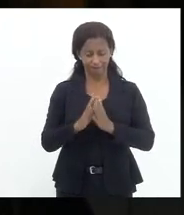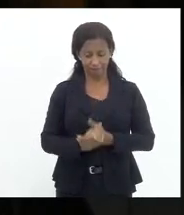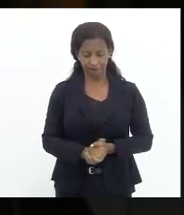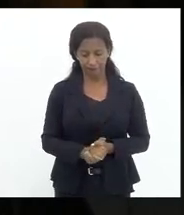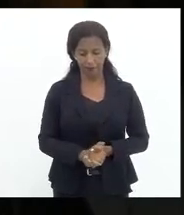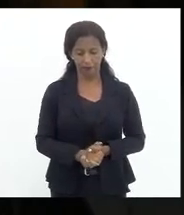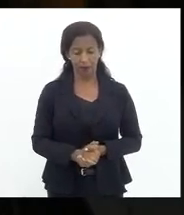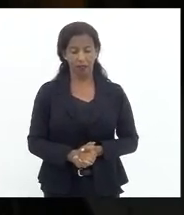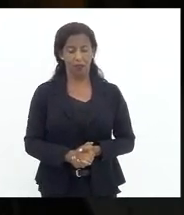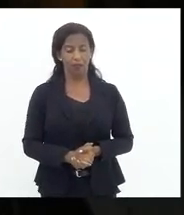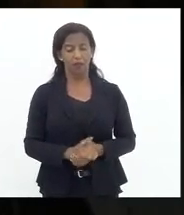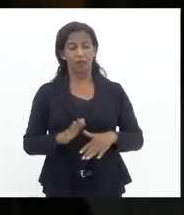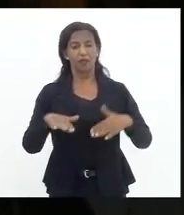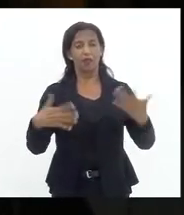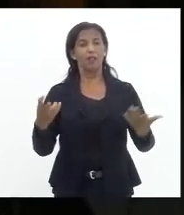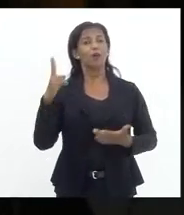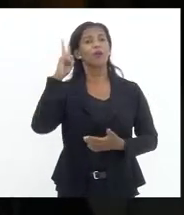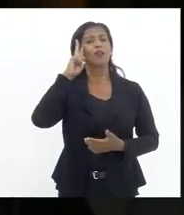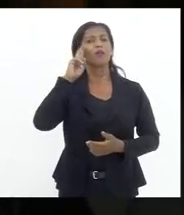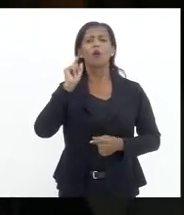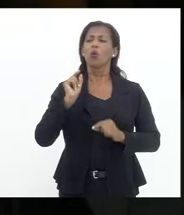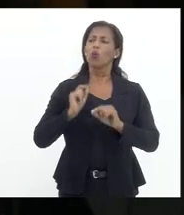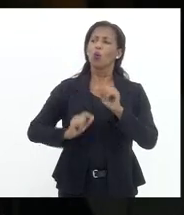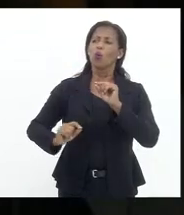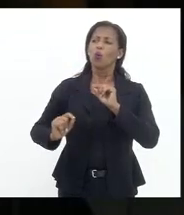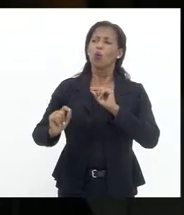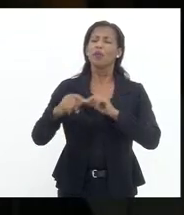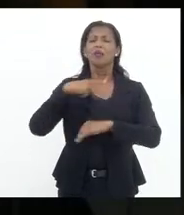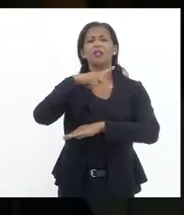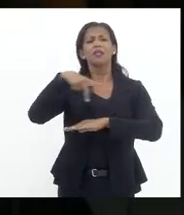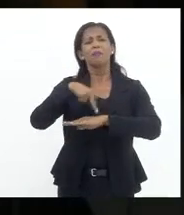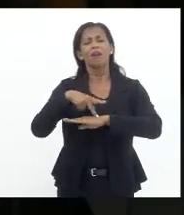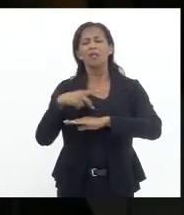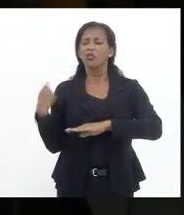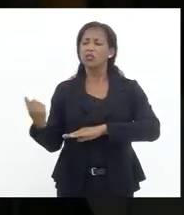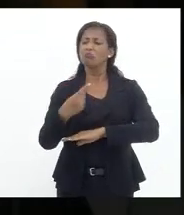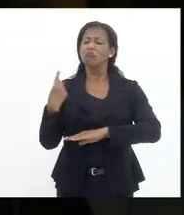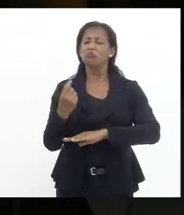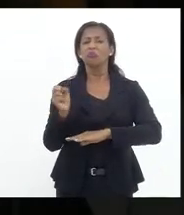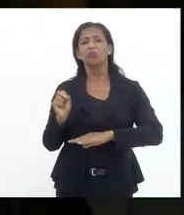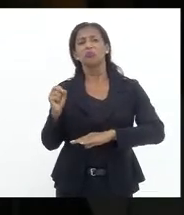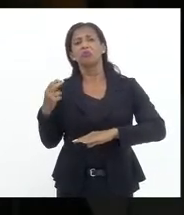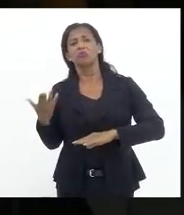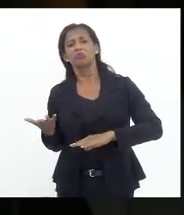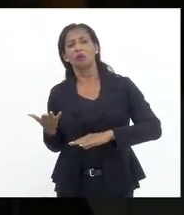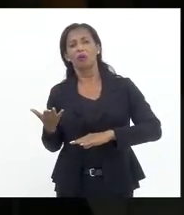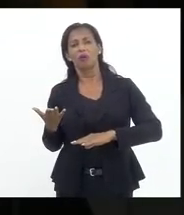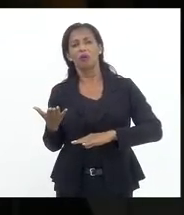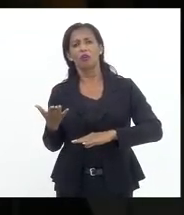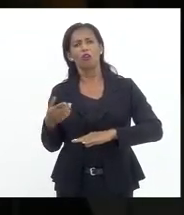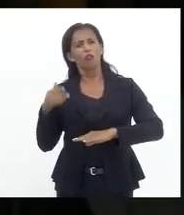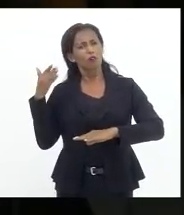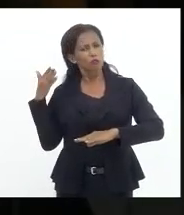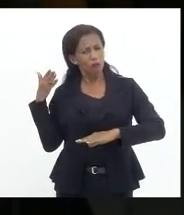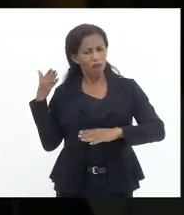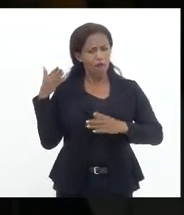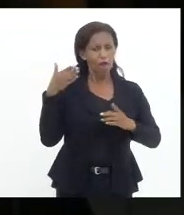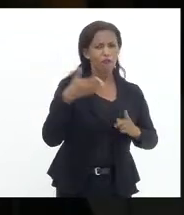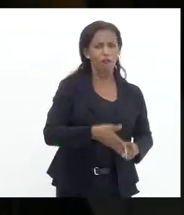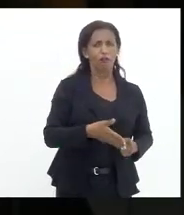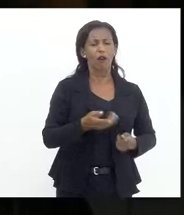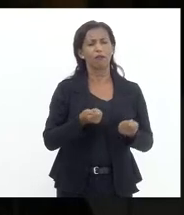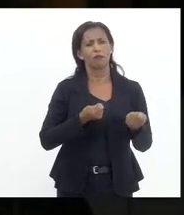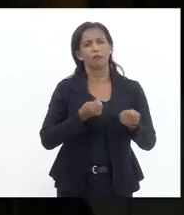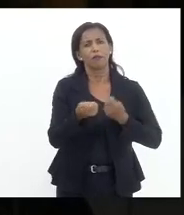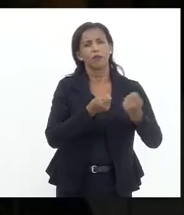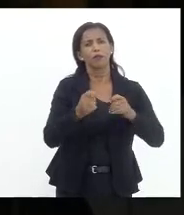lembrar do que nós somos. Que país somos, do ponto de vista geográfico? Um país vocacionado para a